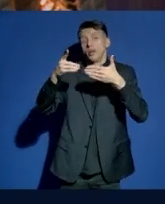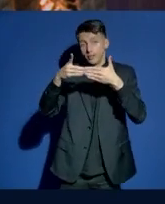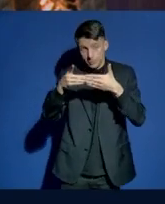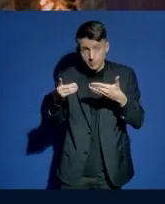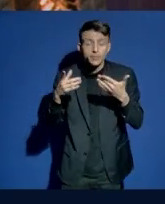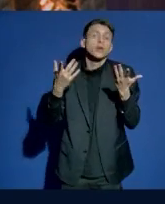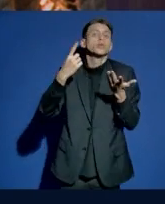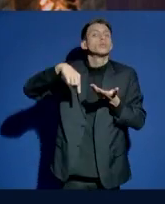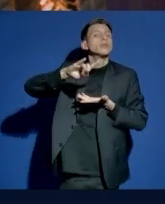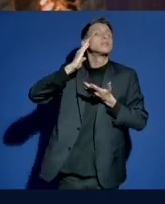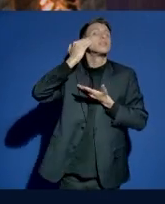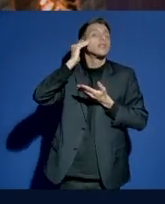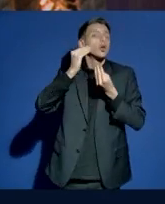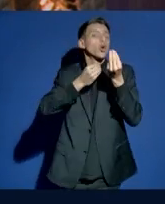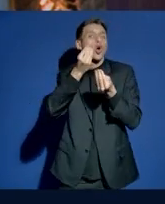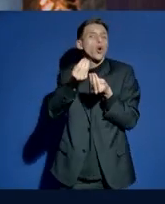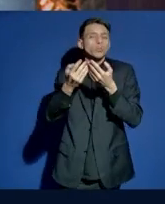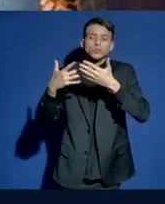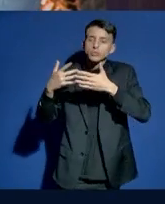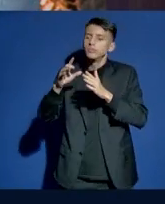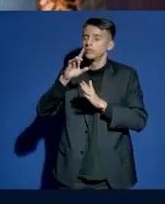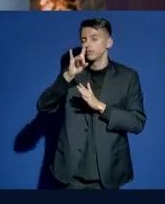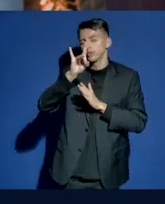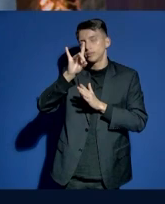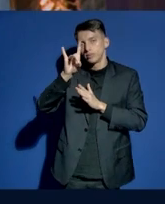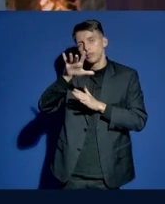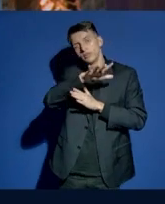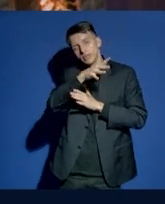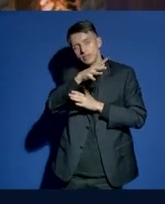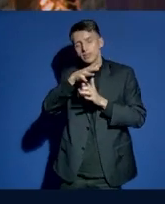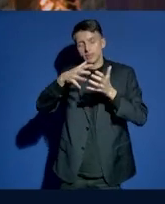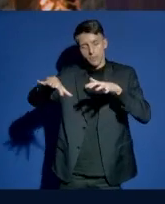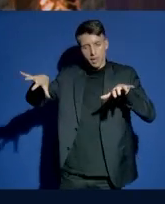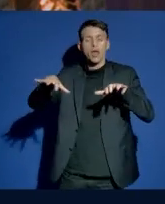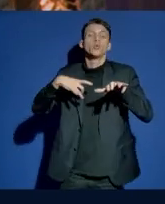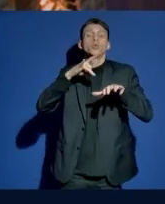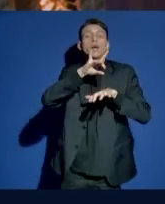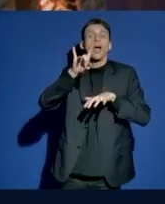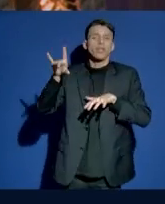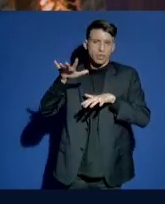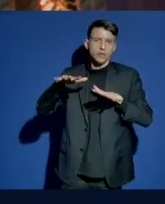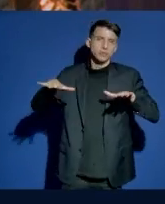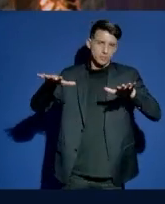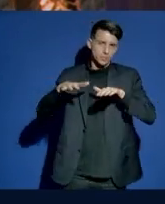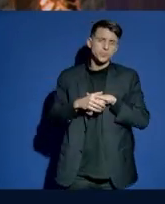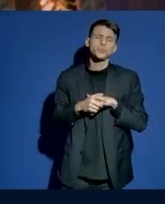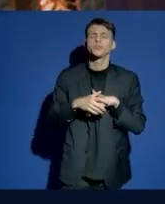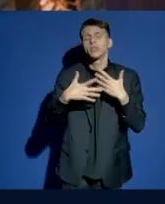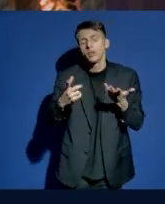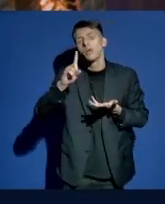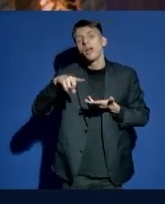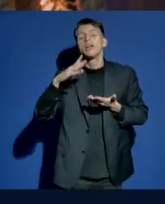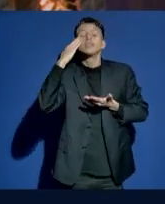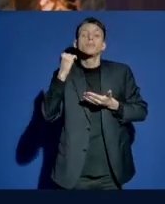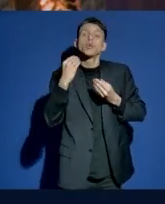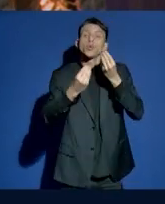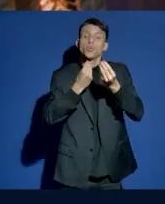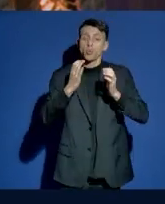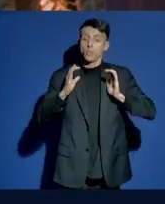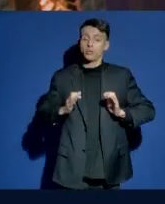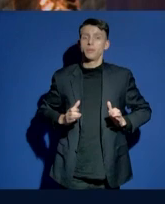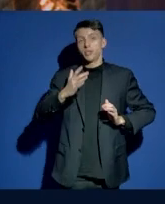dos tamanhos e relevâncias de cada um dos mercados. Mas, para mim, um fator fundamental disso é o comportamento do produtor rural. Eu acho que esse, para